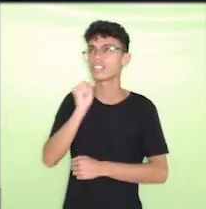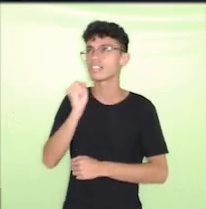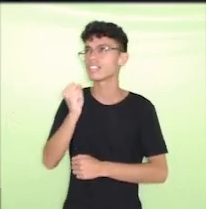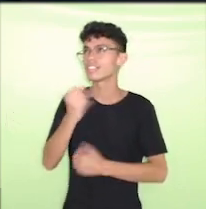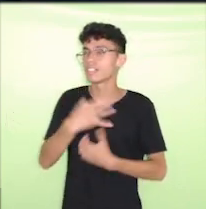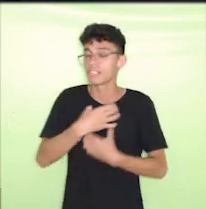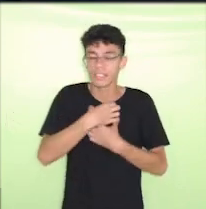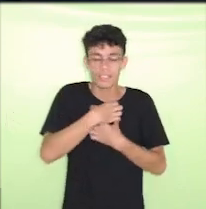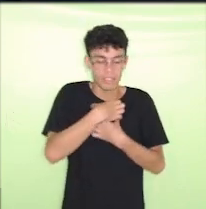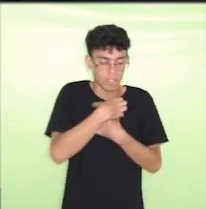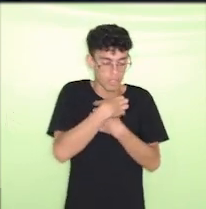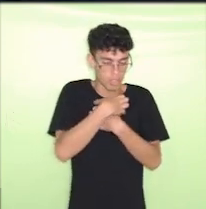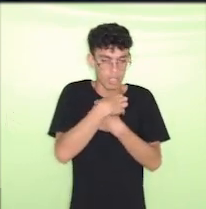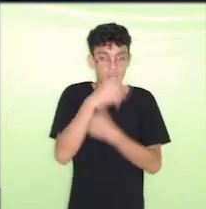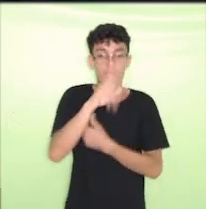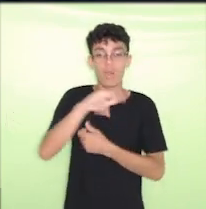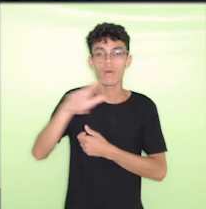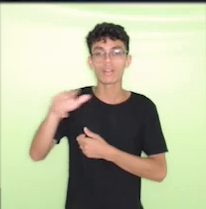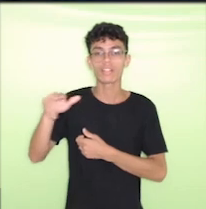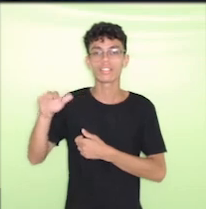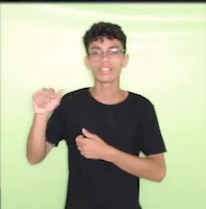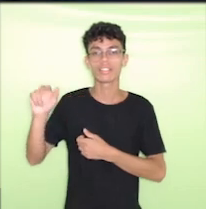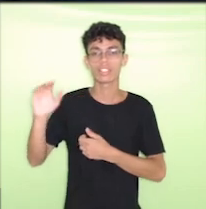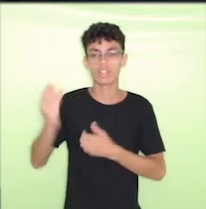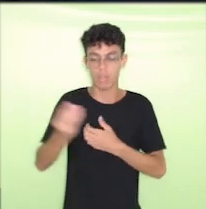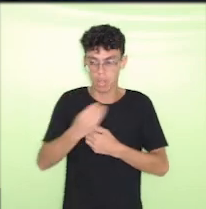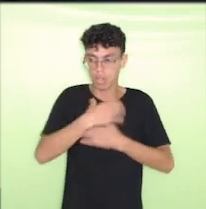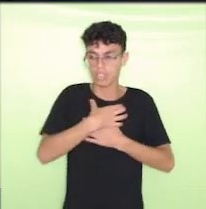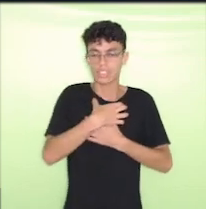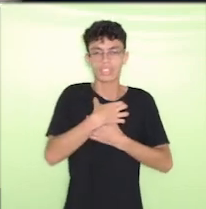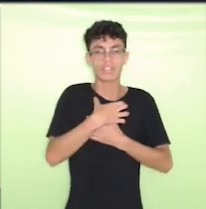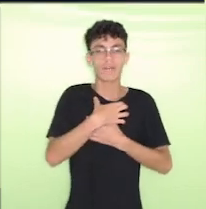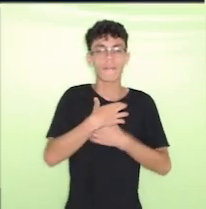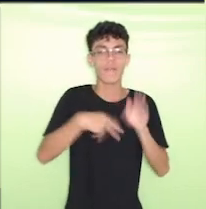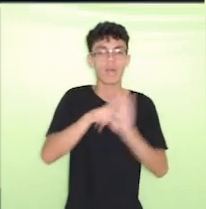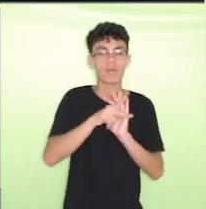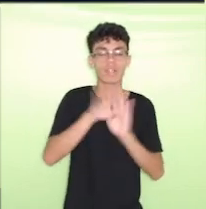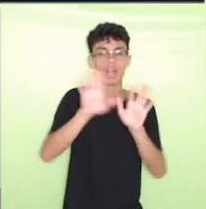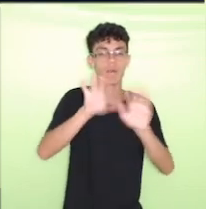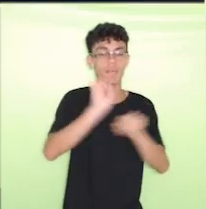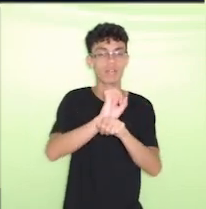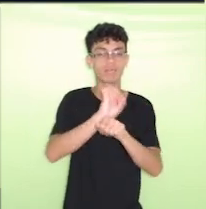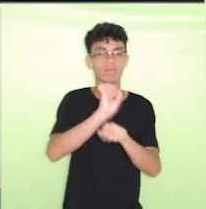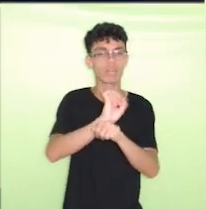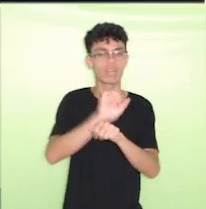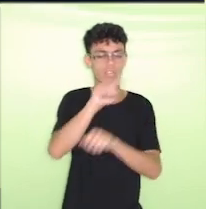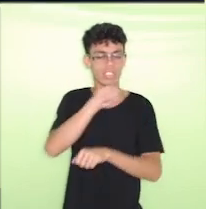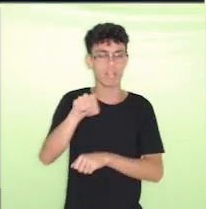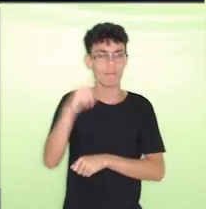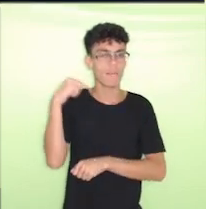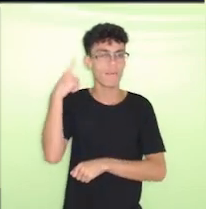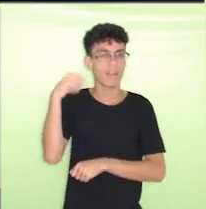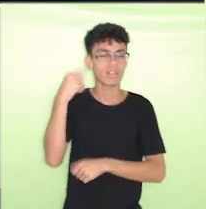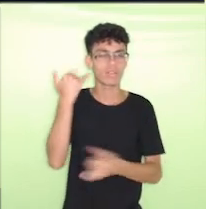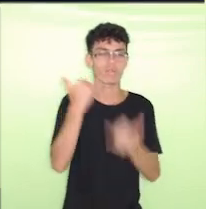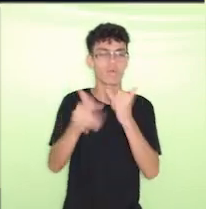posse de si mesmo. De modo algum ter posse de si mesmo. América, basta. Você parece